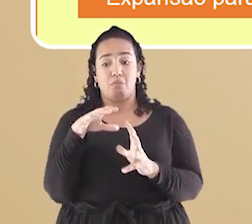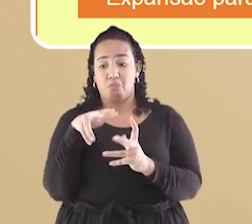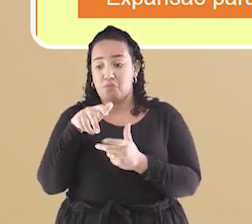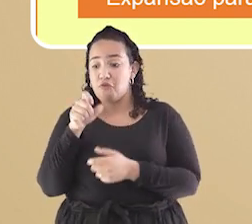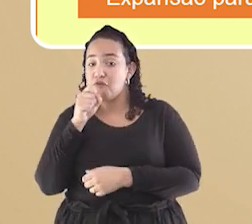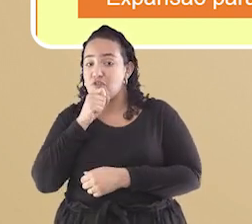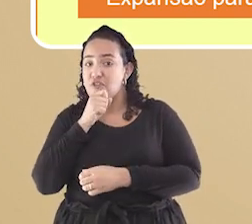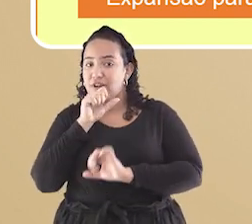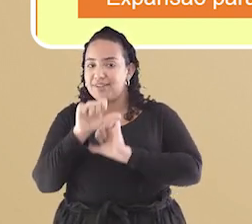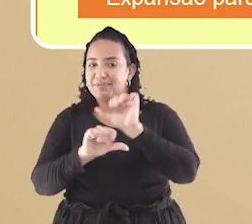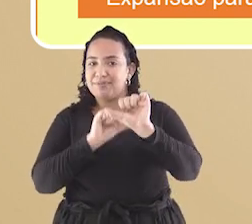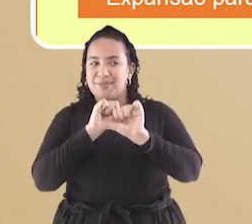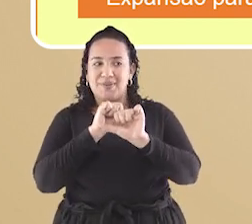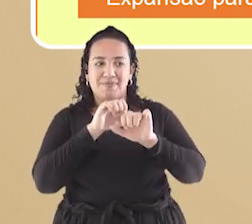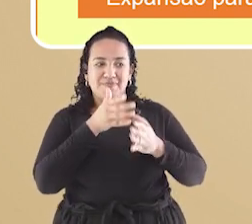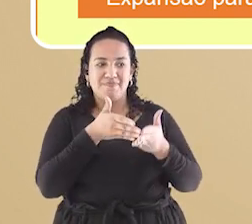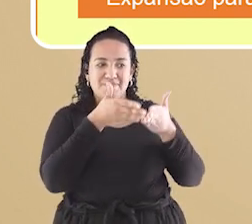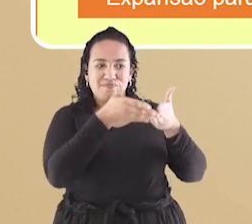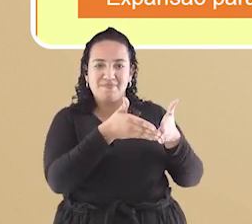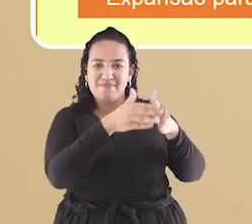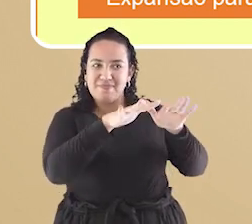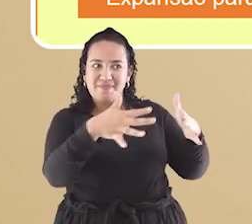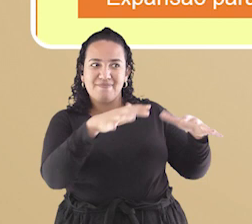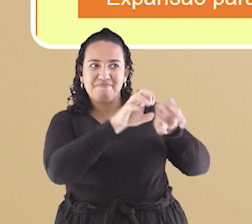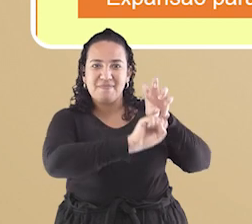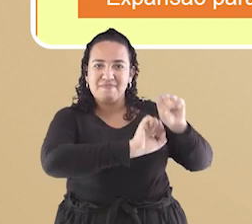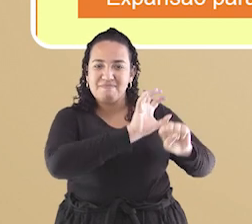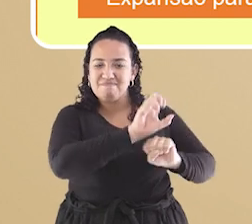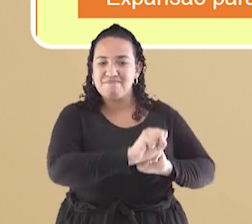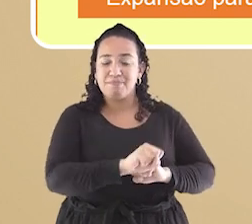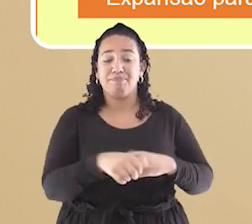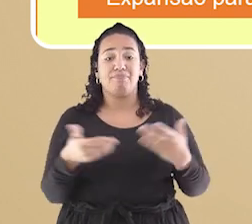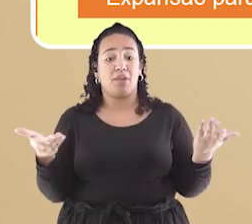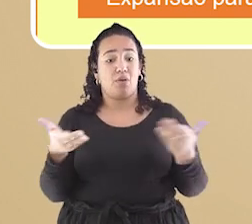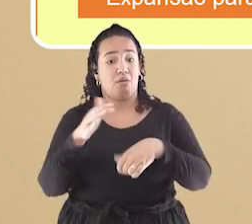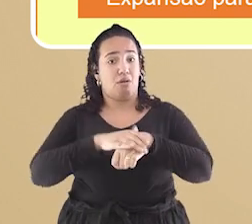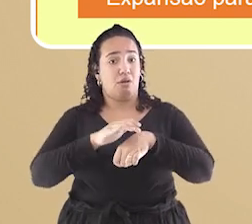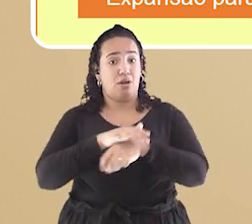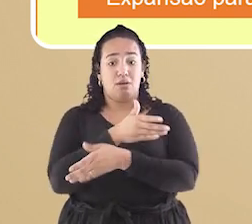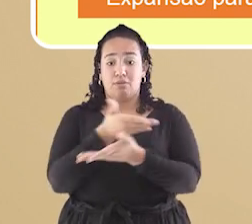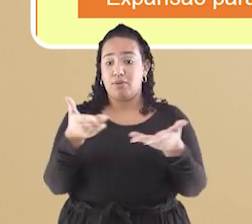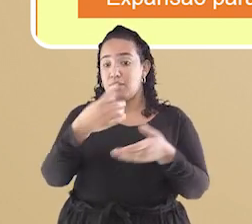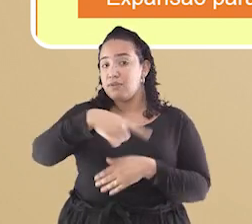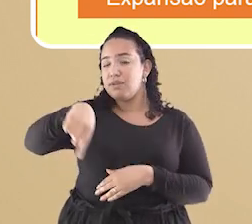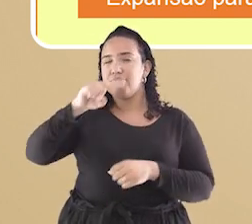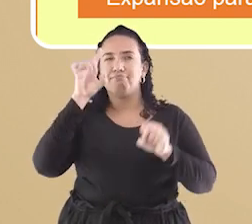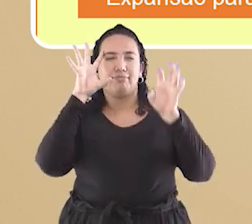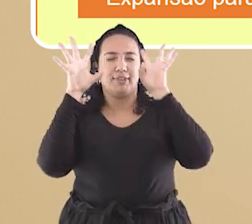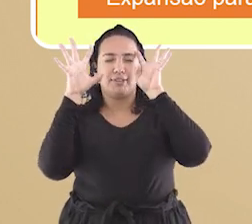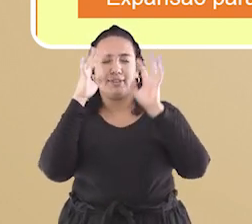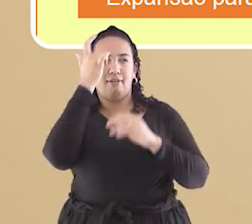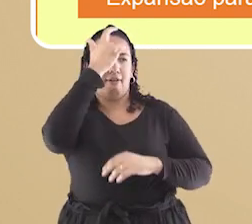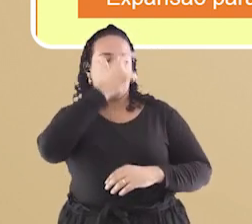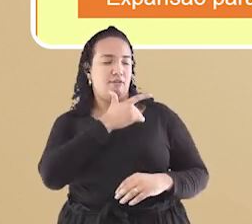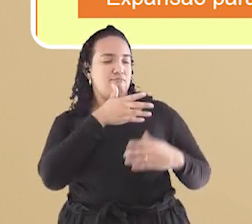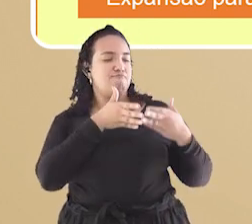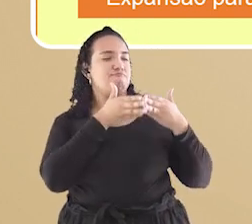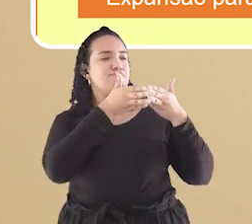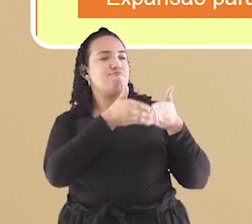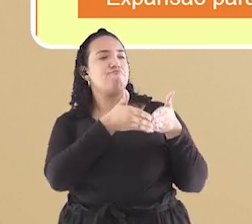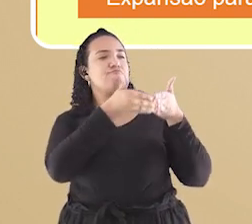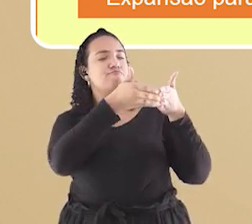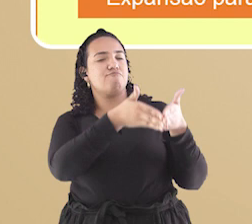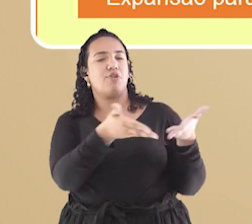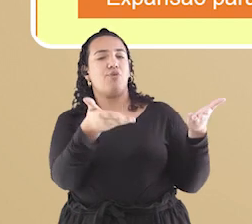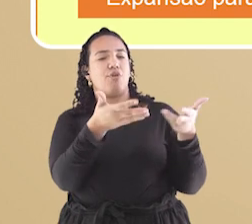mar. Agora é com vocês. Imagina que vocês são grandes navegadores e navegadoras e que irão sair